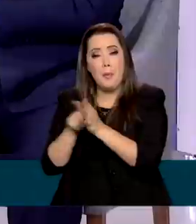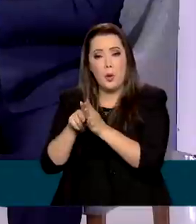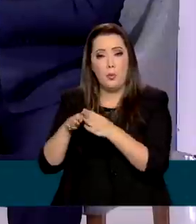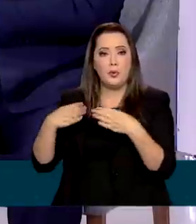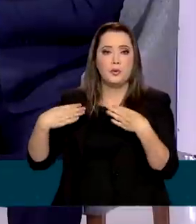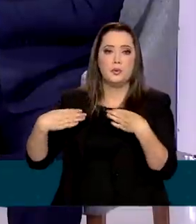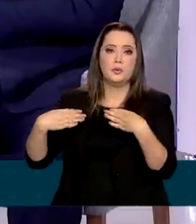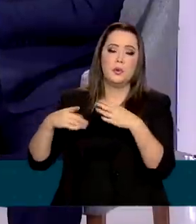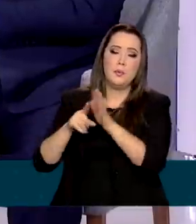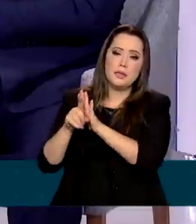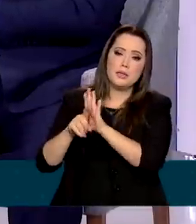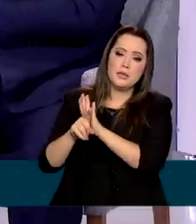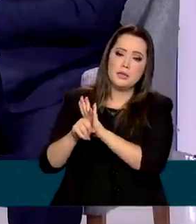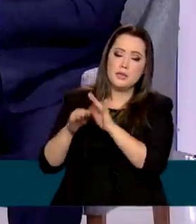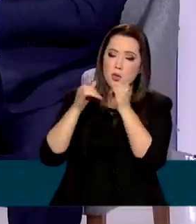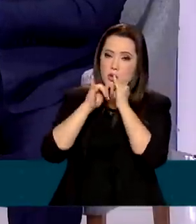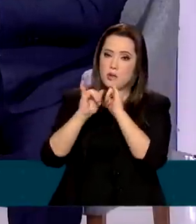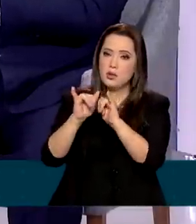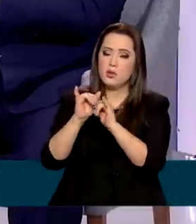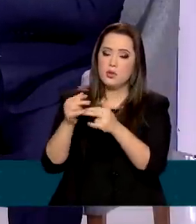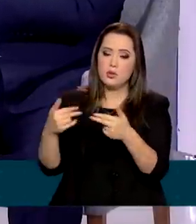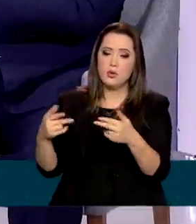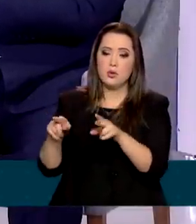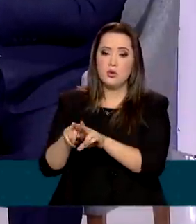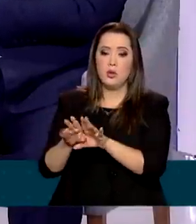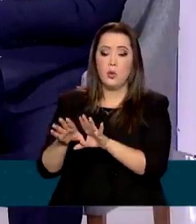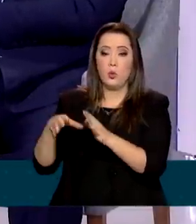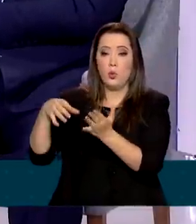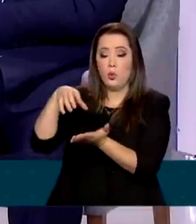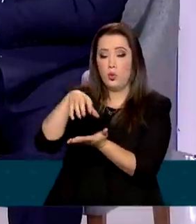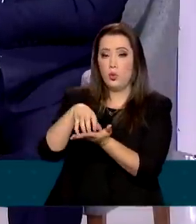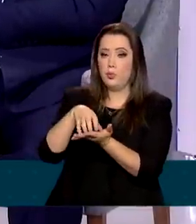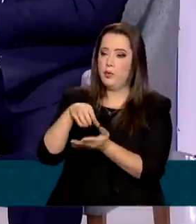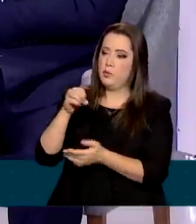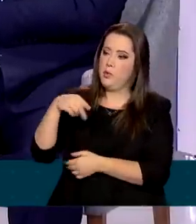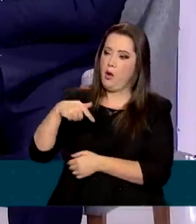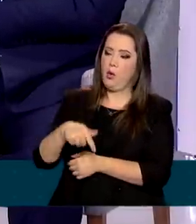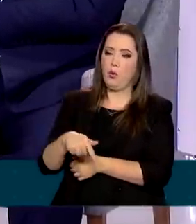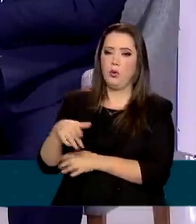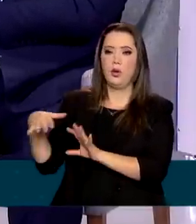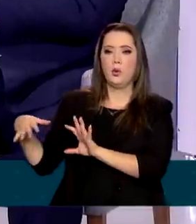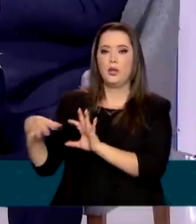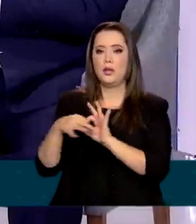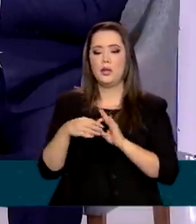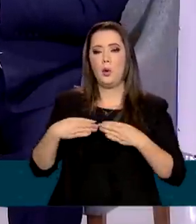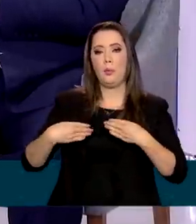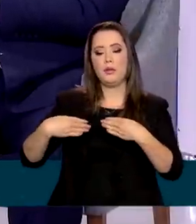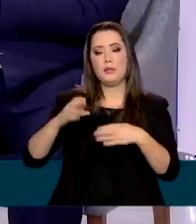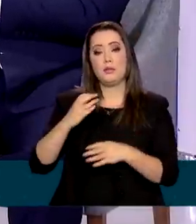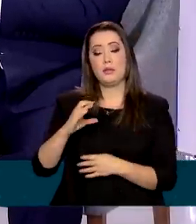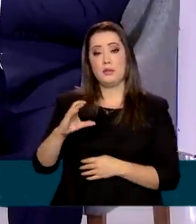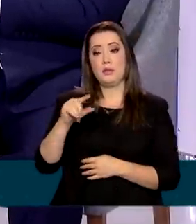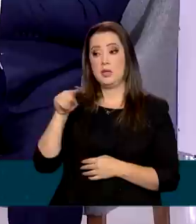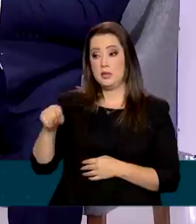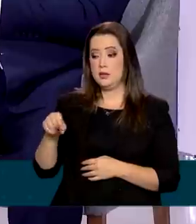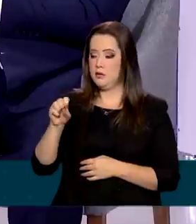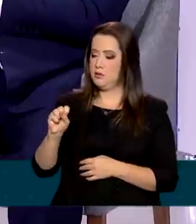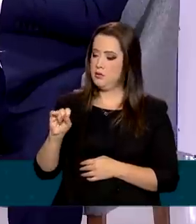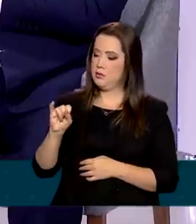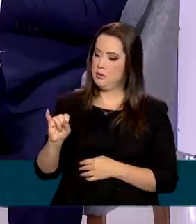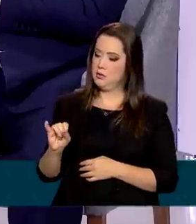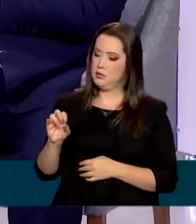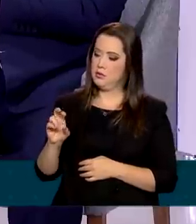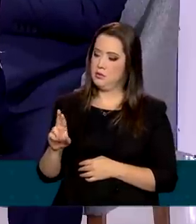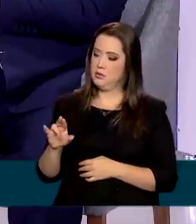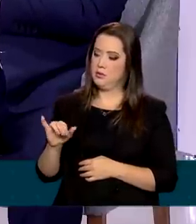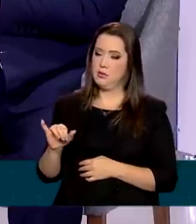Pesquisa em Energia e Materiais, que é uma organização social vinculada ao Ministério de Ciência, Tecnologia e Inovações. Ali nós temos quatro laboratórios,